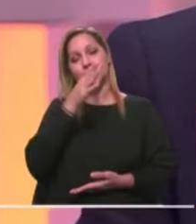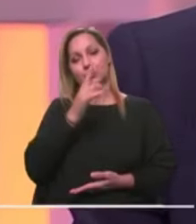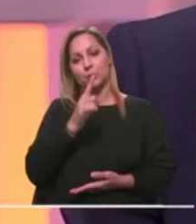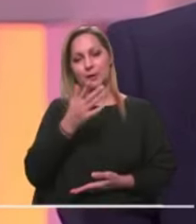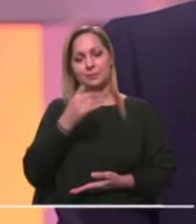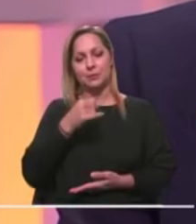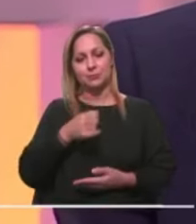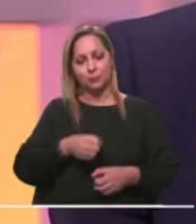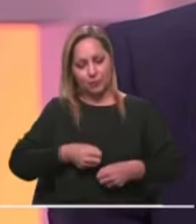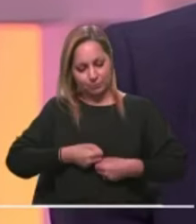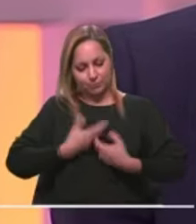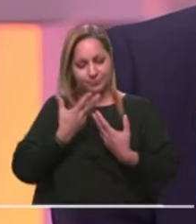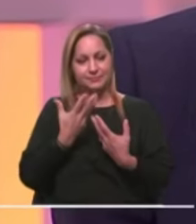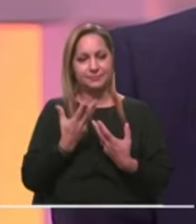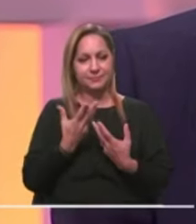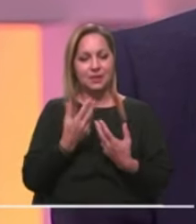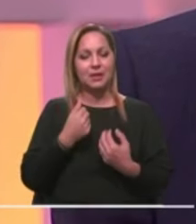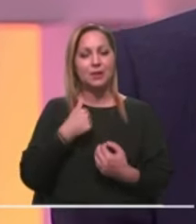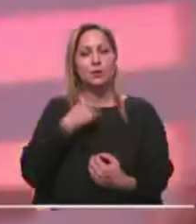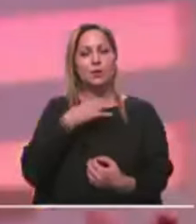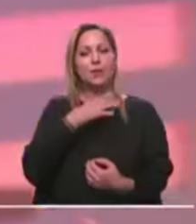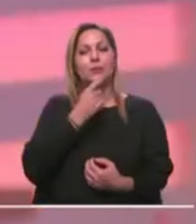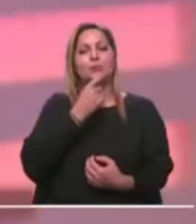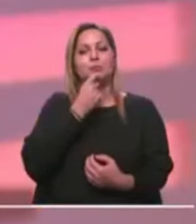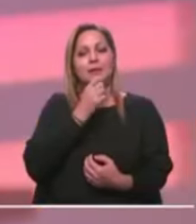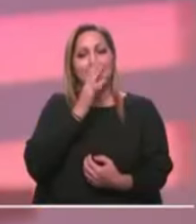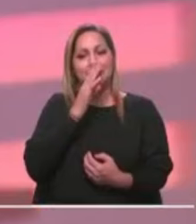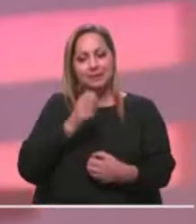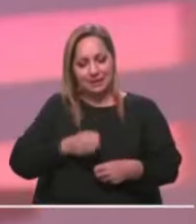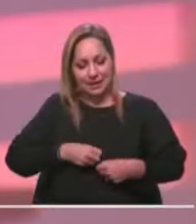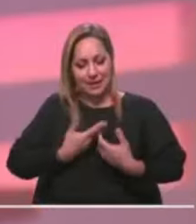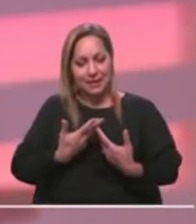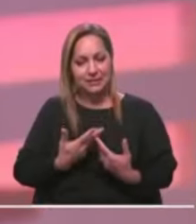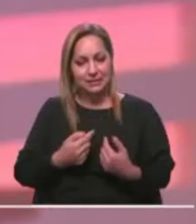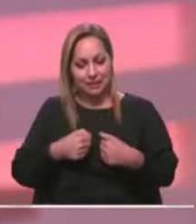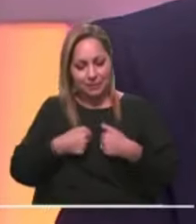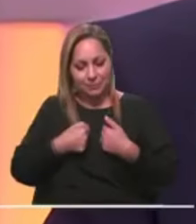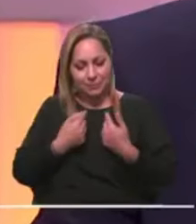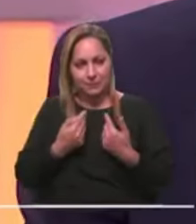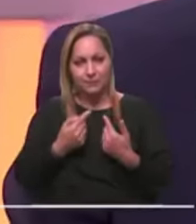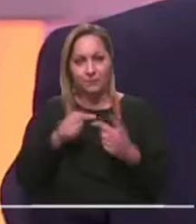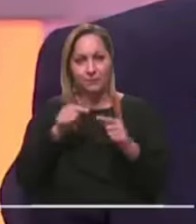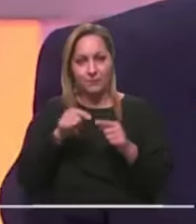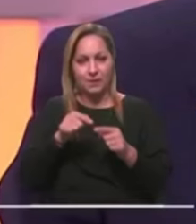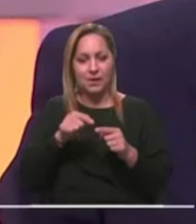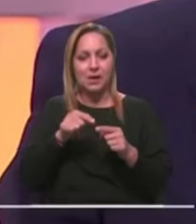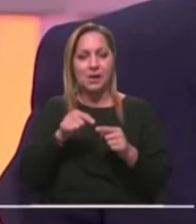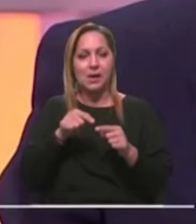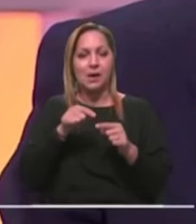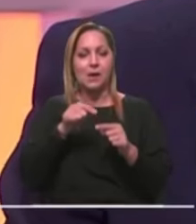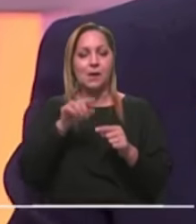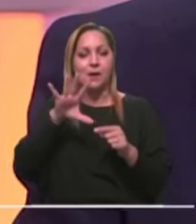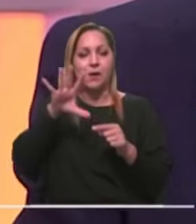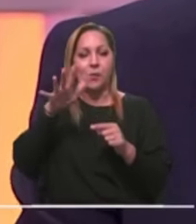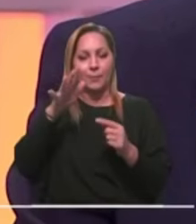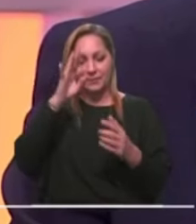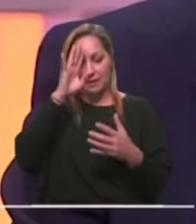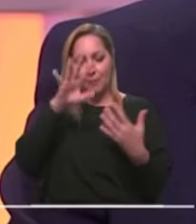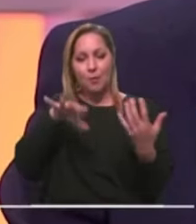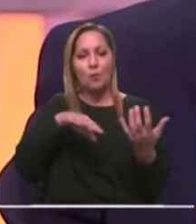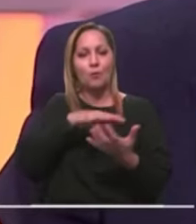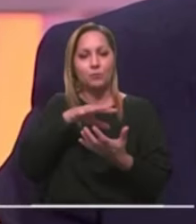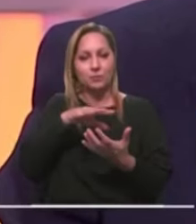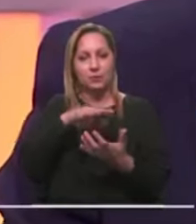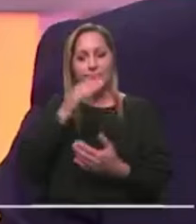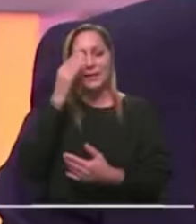impulsivo foi o que eu quero saber se foi se é um homem que reage assim é impulsivo não não há uma confusão há uma confusão no nosso país sobre impulsividade e